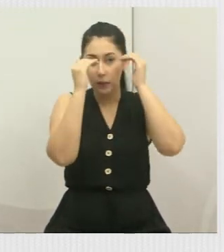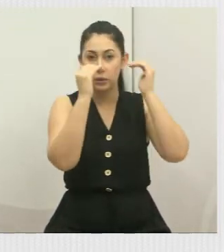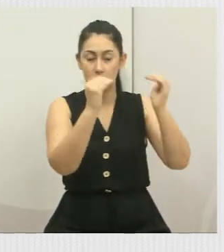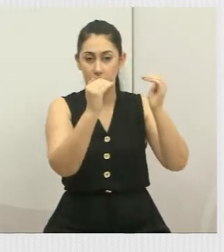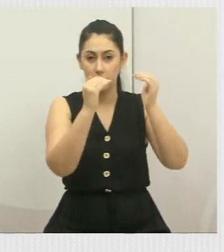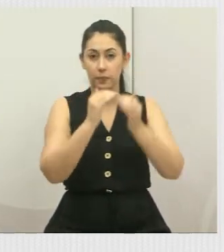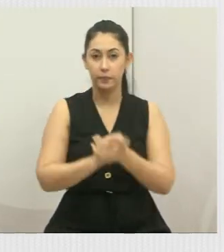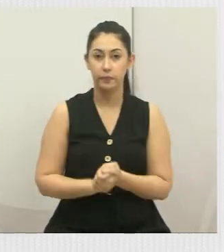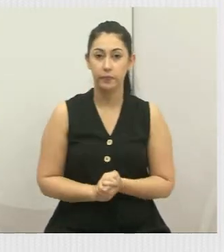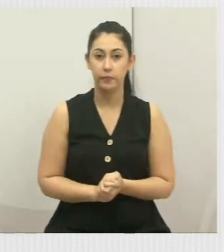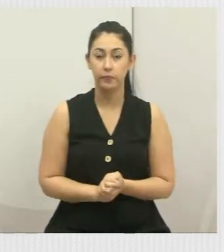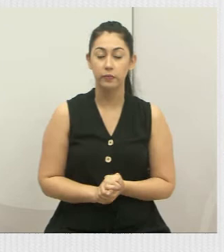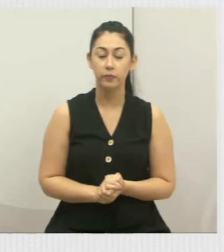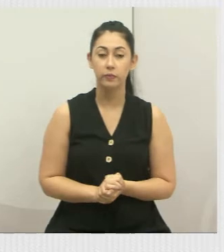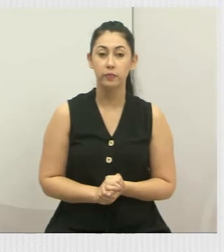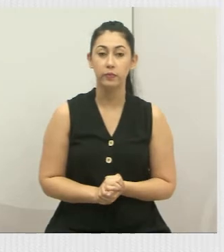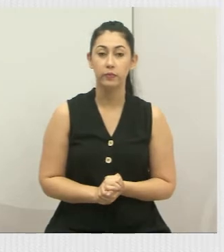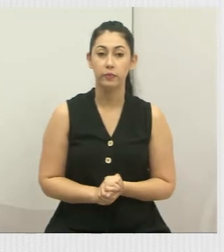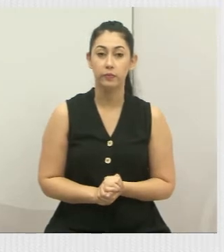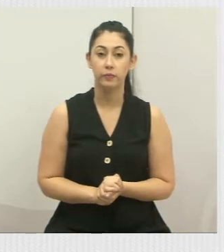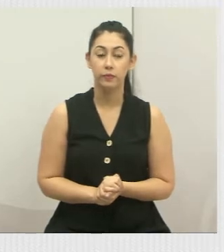disponibilidade sempre, ok?